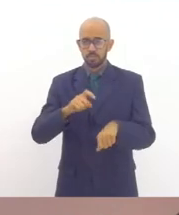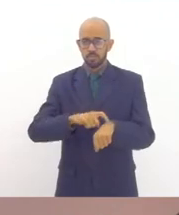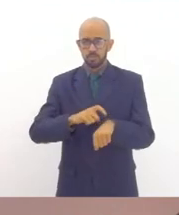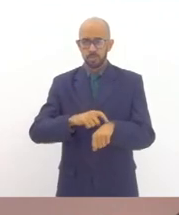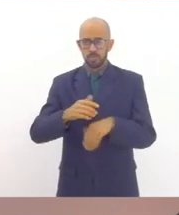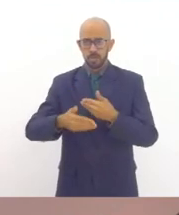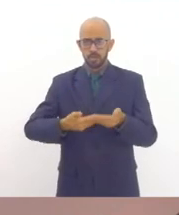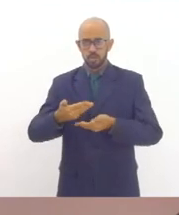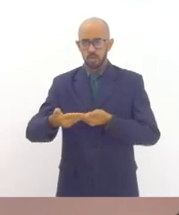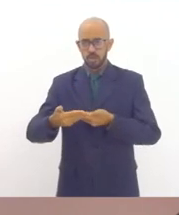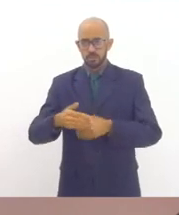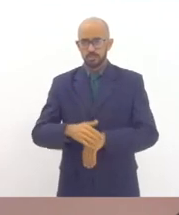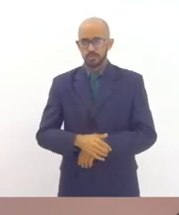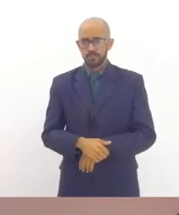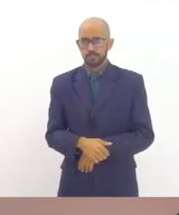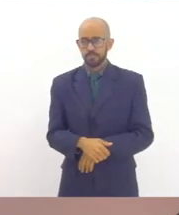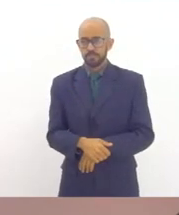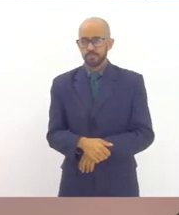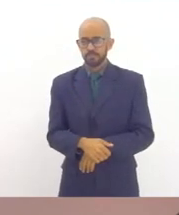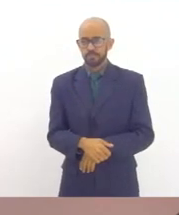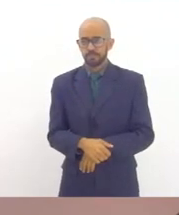bom? Obrigado.